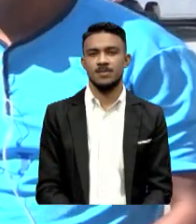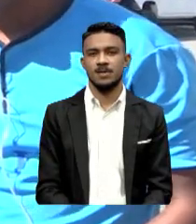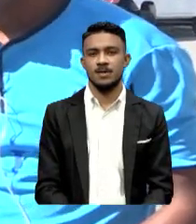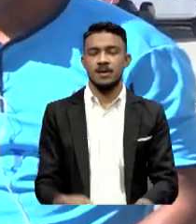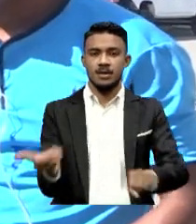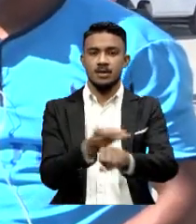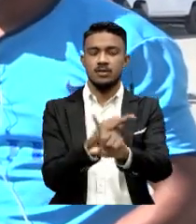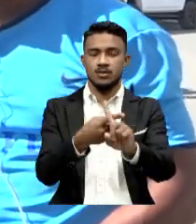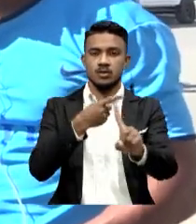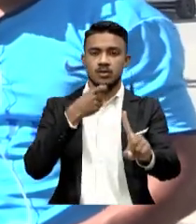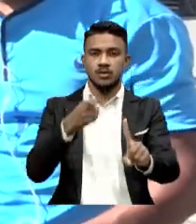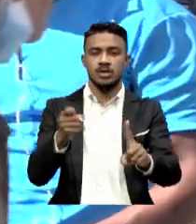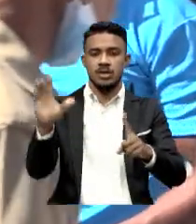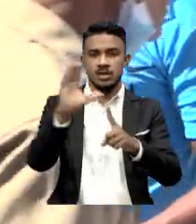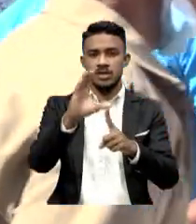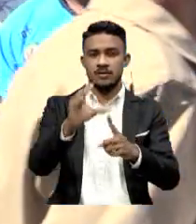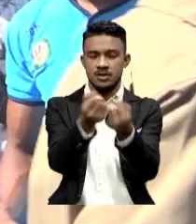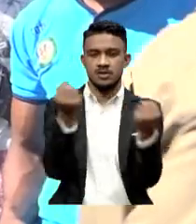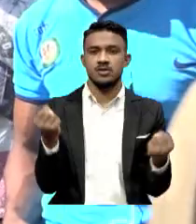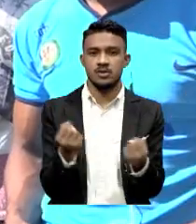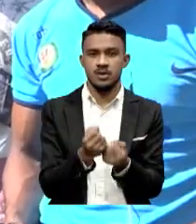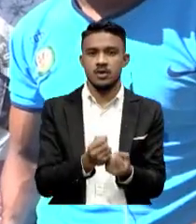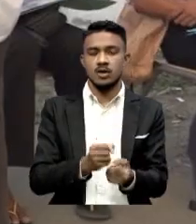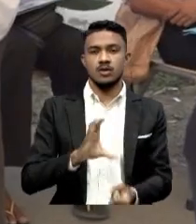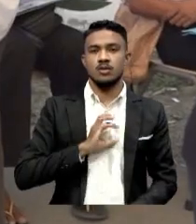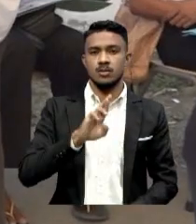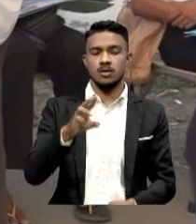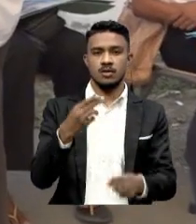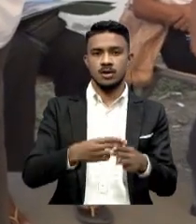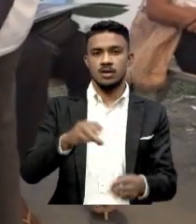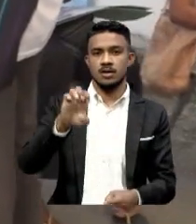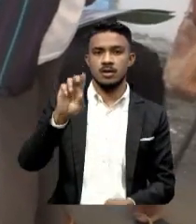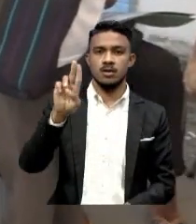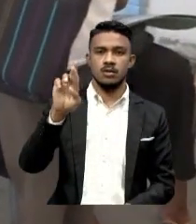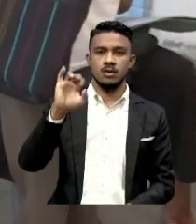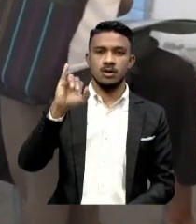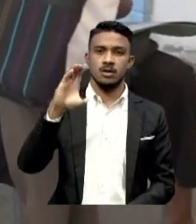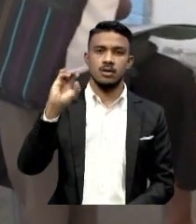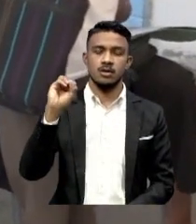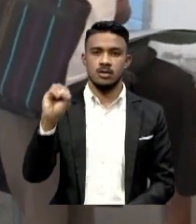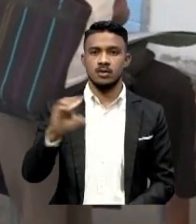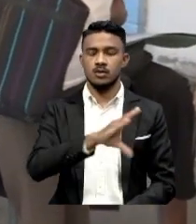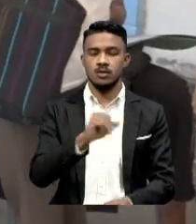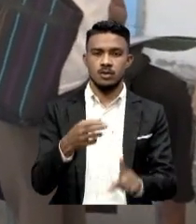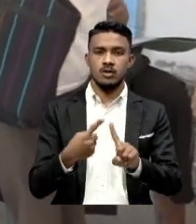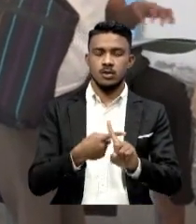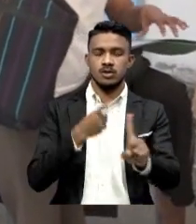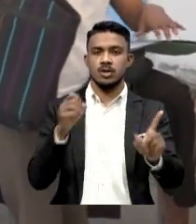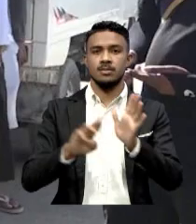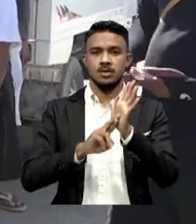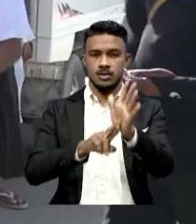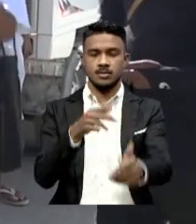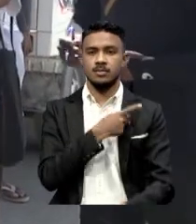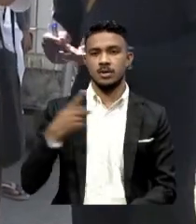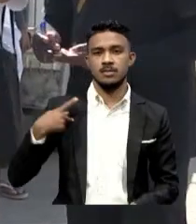Declarația unei hato husi sefi su cucumoro euricu de Jesus relaciona holamentação husi reprezentante povu e Parlamentul